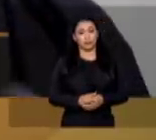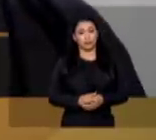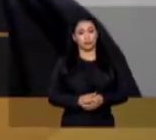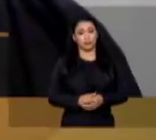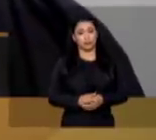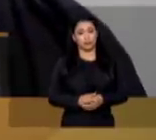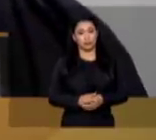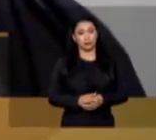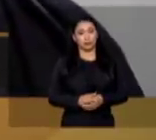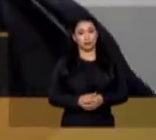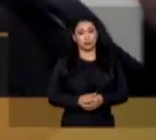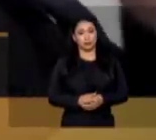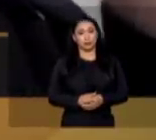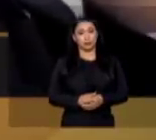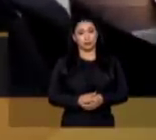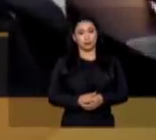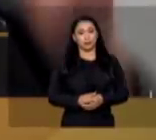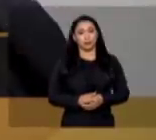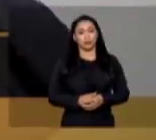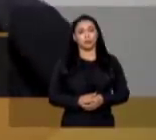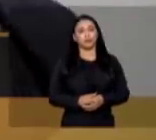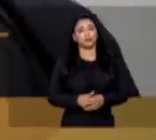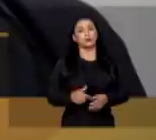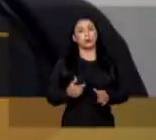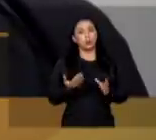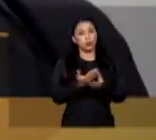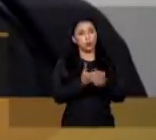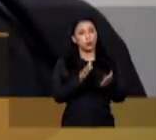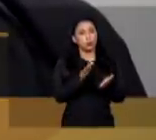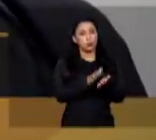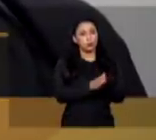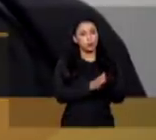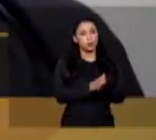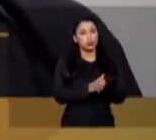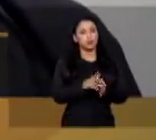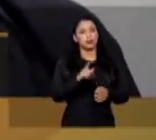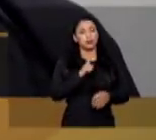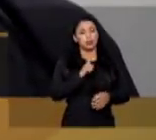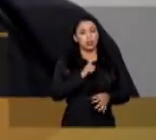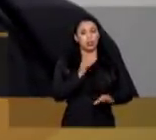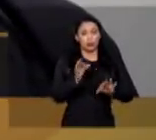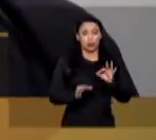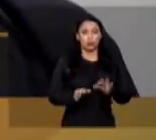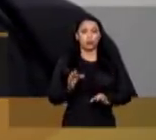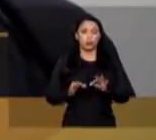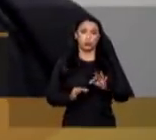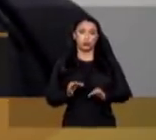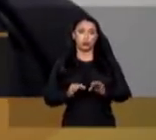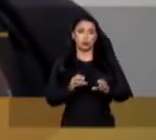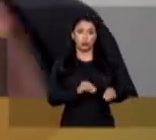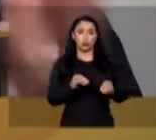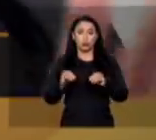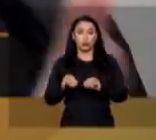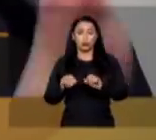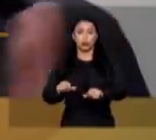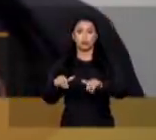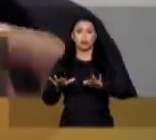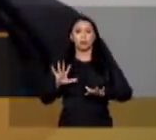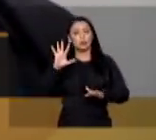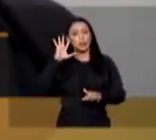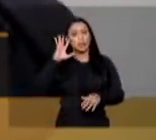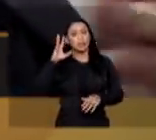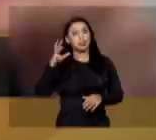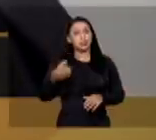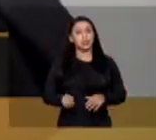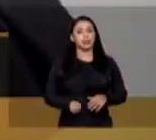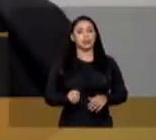E este é vencido. Reitere-se que o processo que se encontra sob julgamento e que foi afetado ao pleno se restringe à decisão proferida